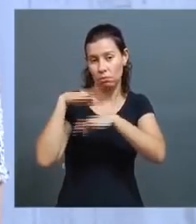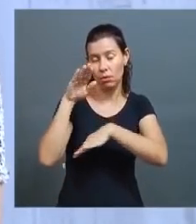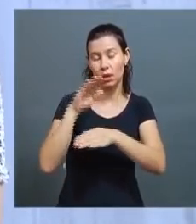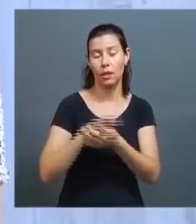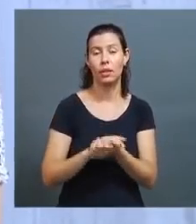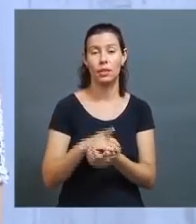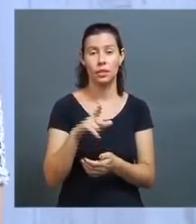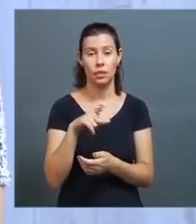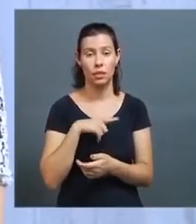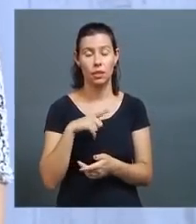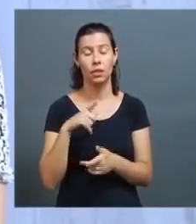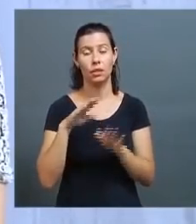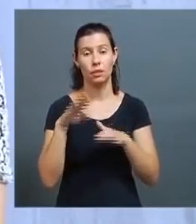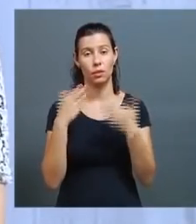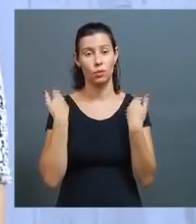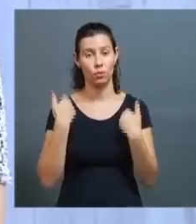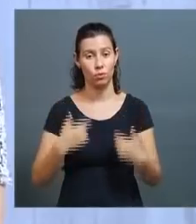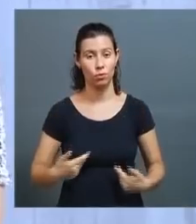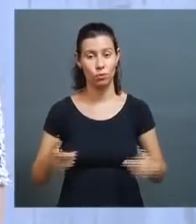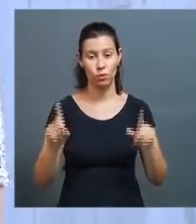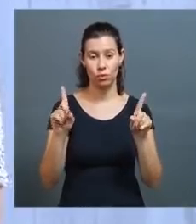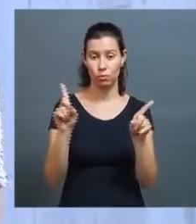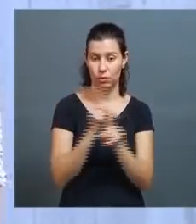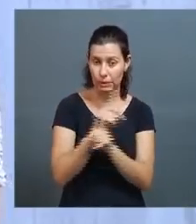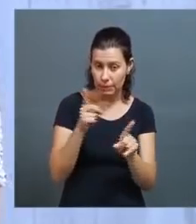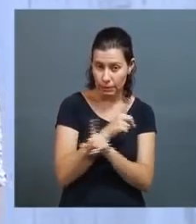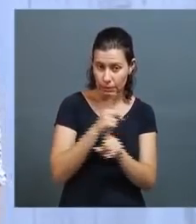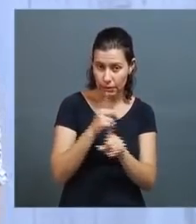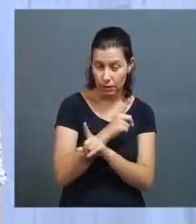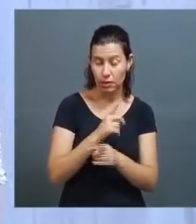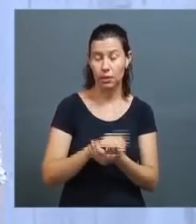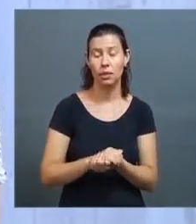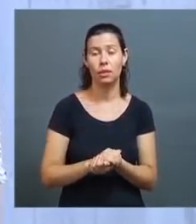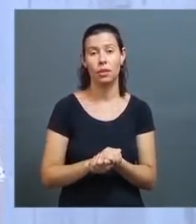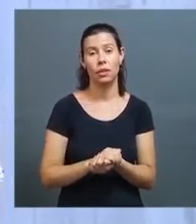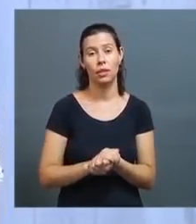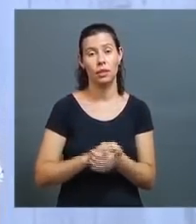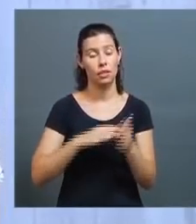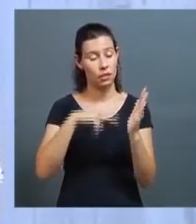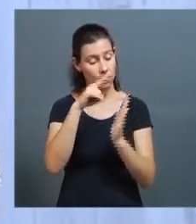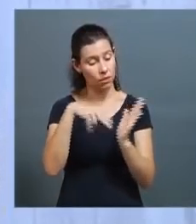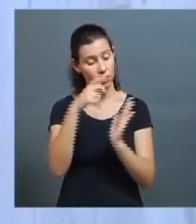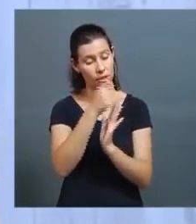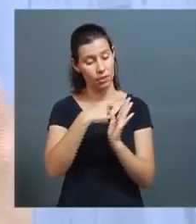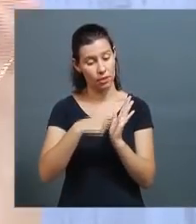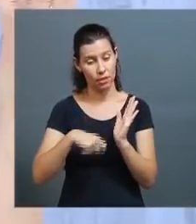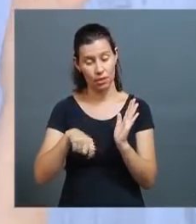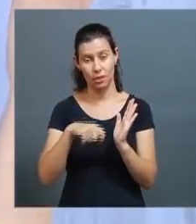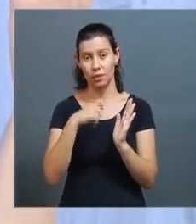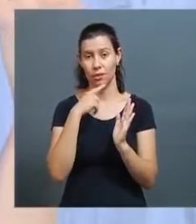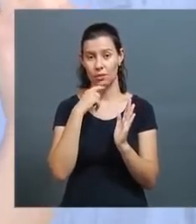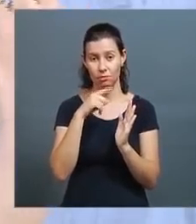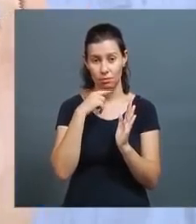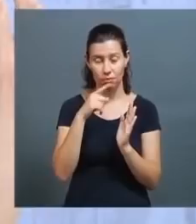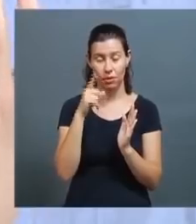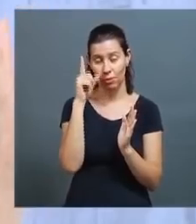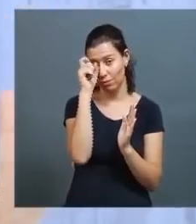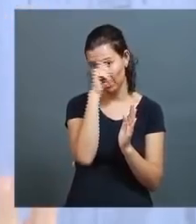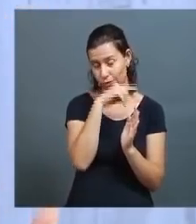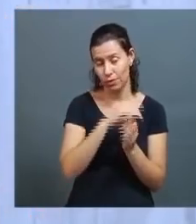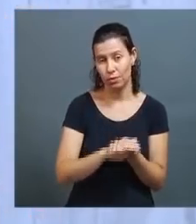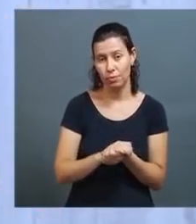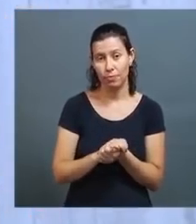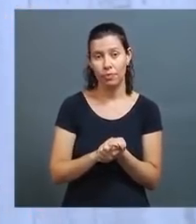vista orgânico, a dislexia, que é o transtorno específico da leitura e escrita. Então, cada área do cérebro